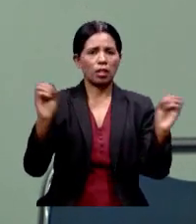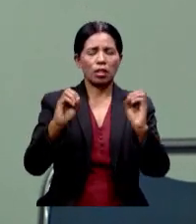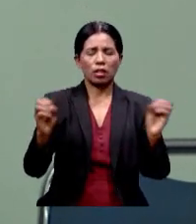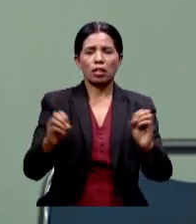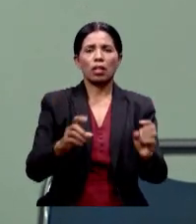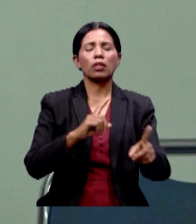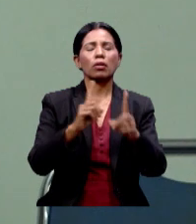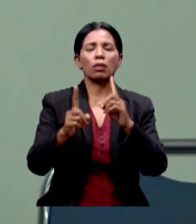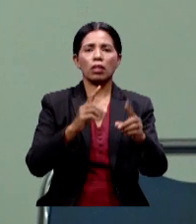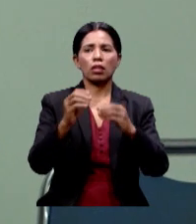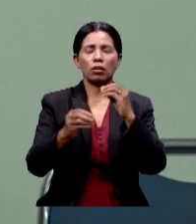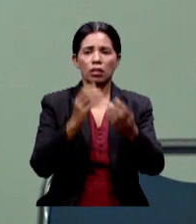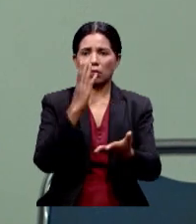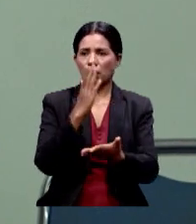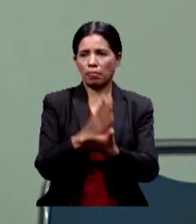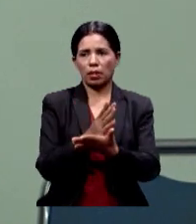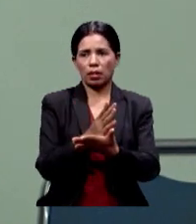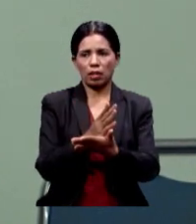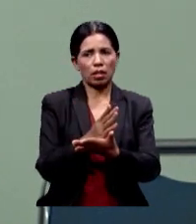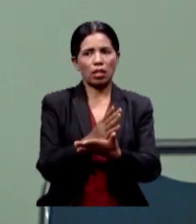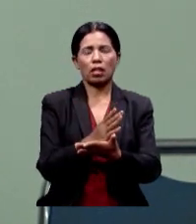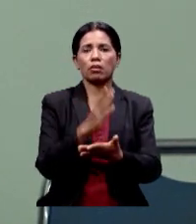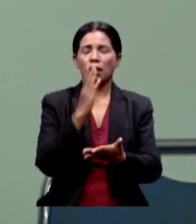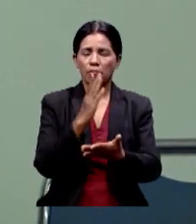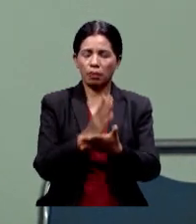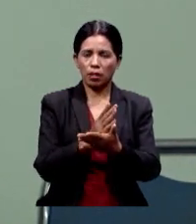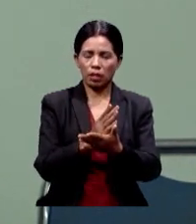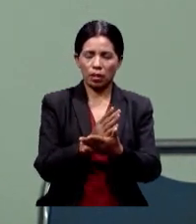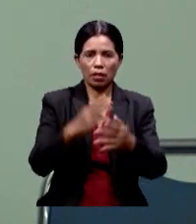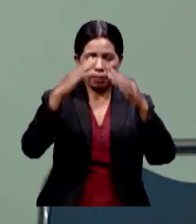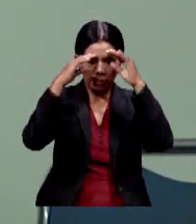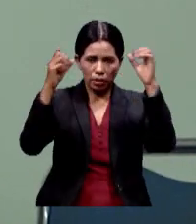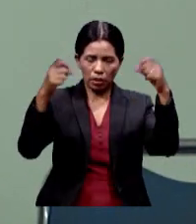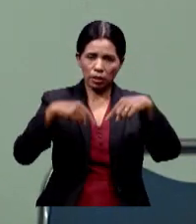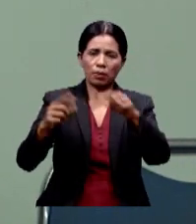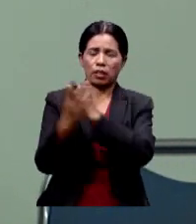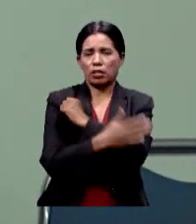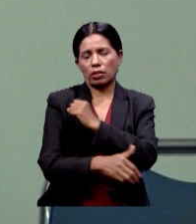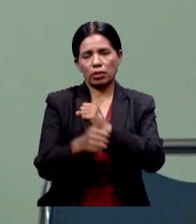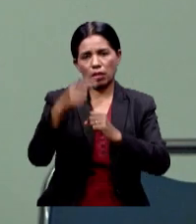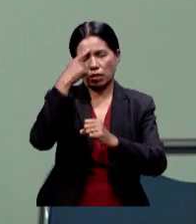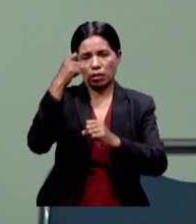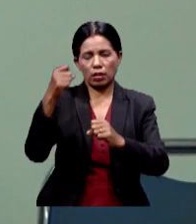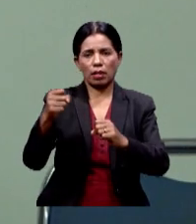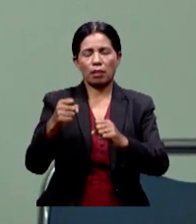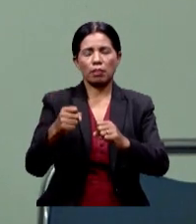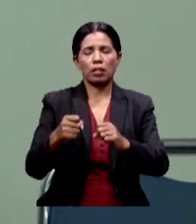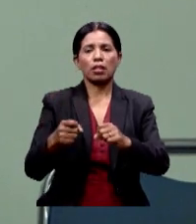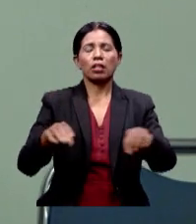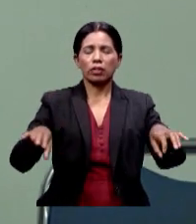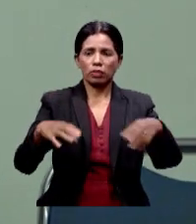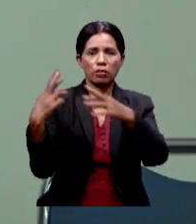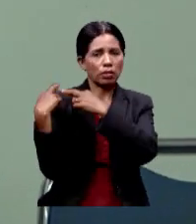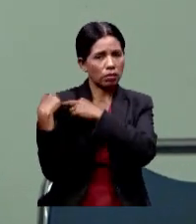até se sentir, para que impede. Empata, deslocação chefe de Estado Valiur também, missão de Lourinha em nome do